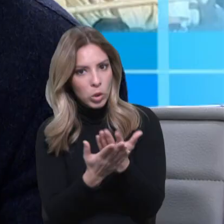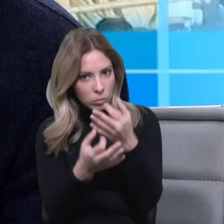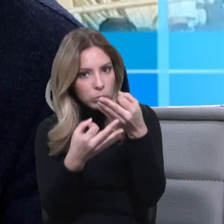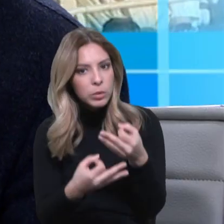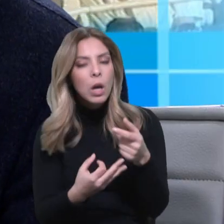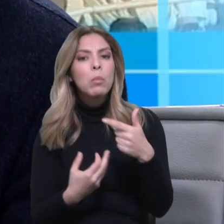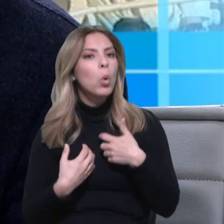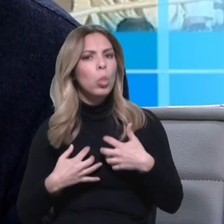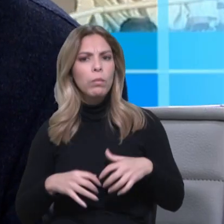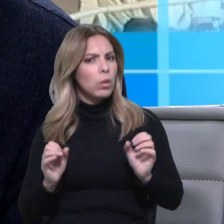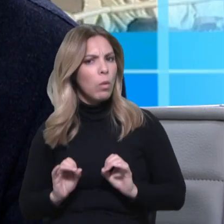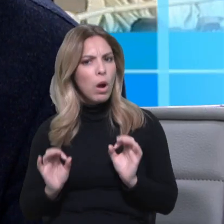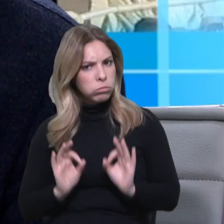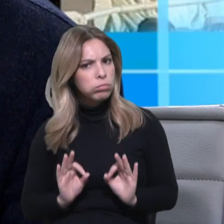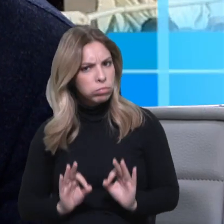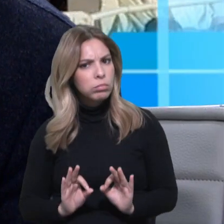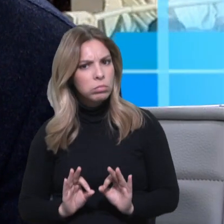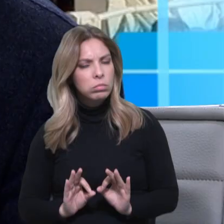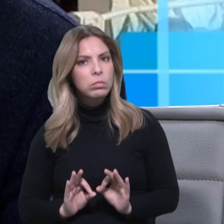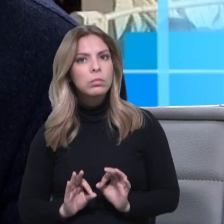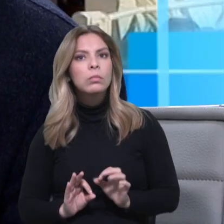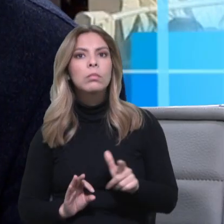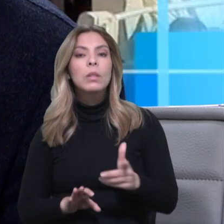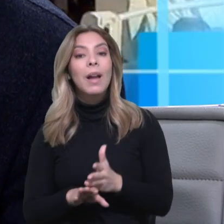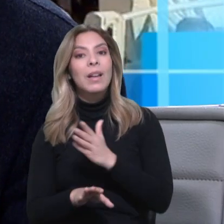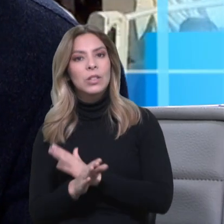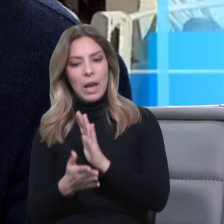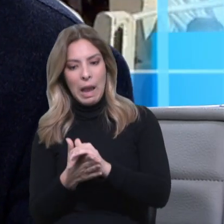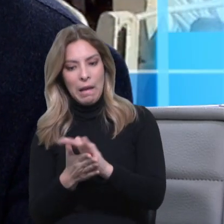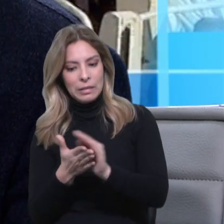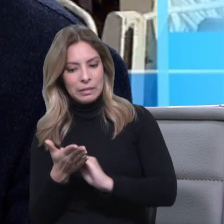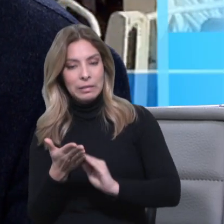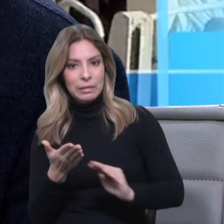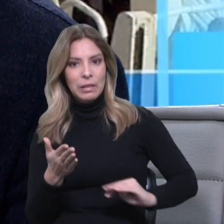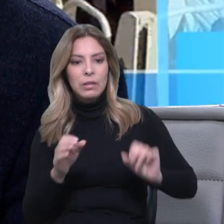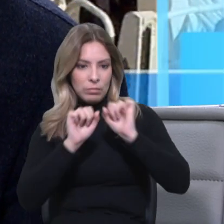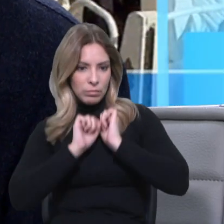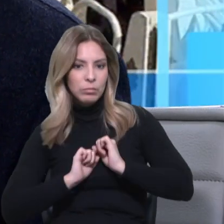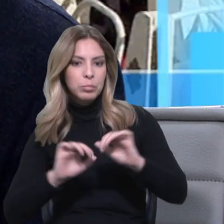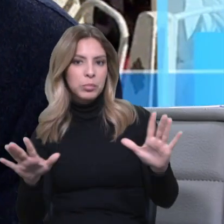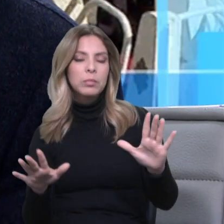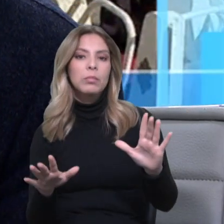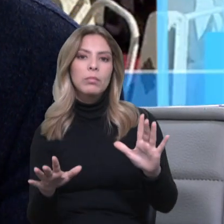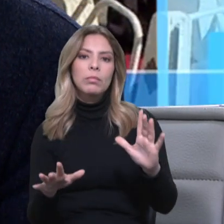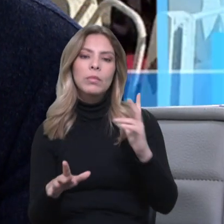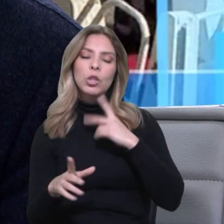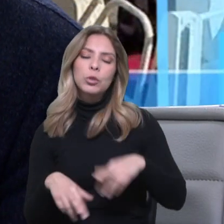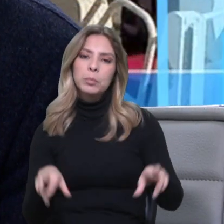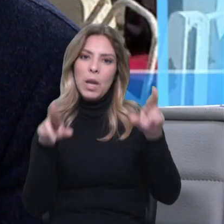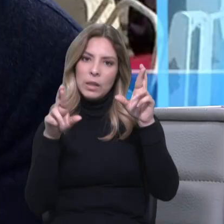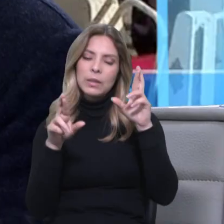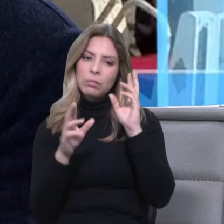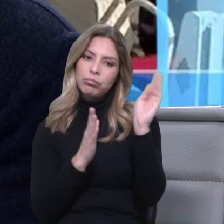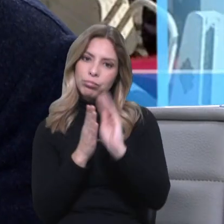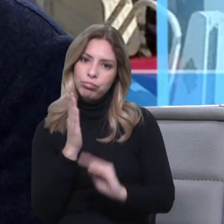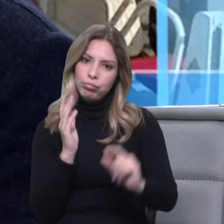dúvida, quer dizer, hoje eu até trazia aqui a carta que o Papa Francisco escreveu para os Jubileu da Esperança, em que eu penso